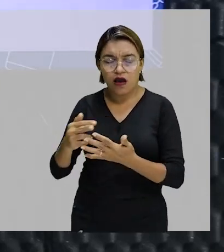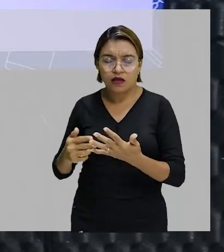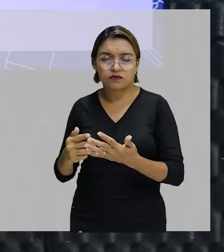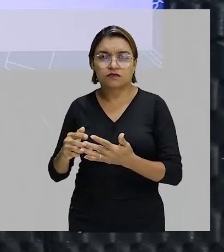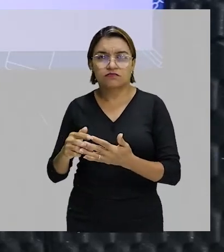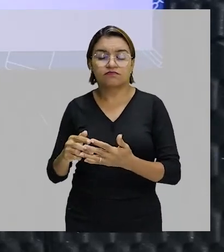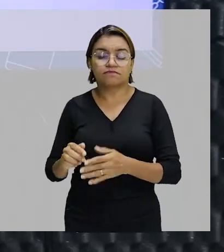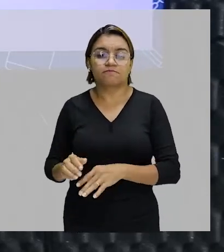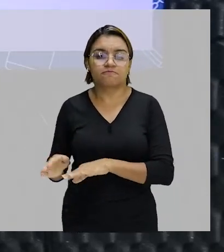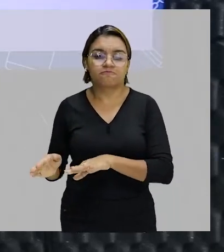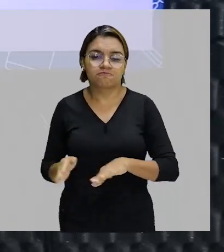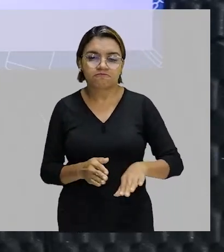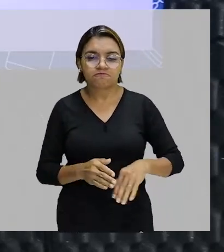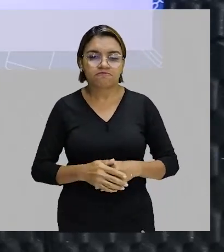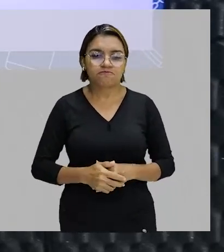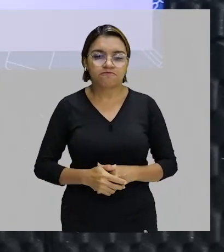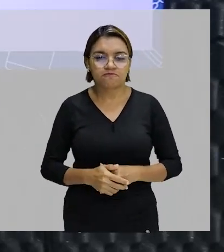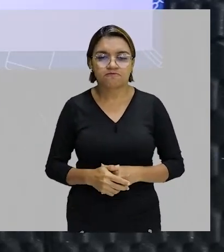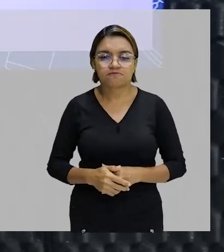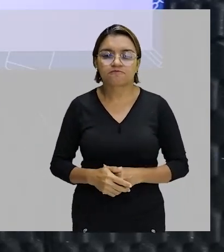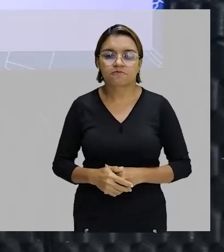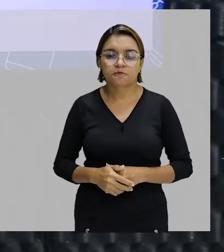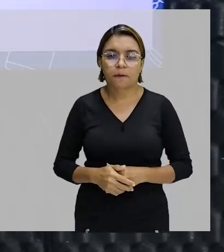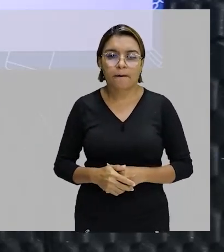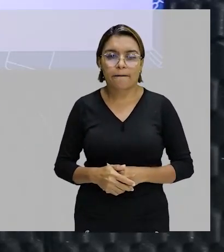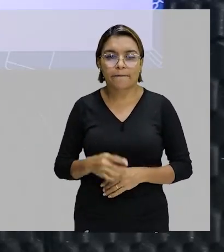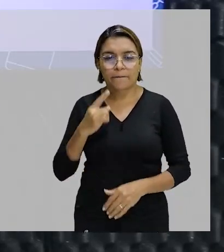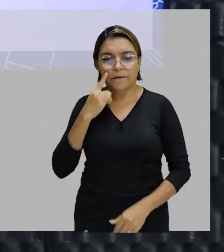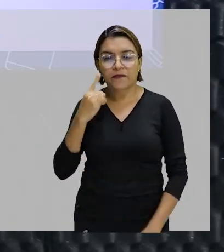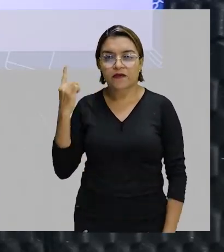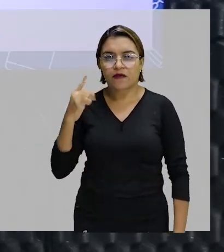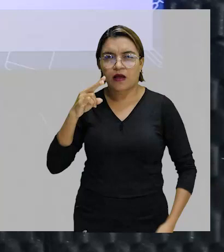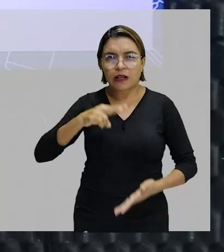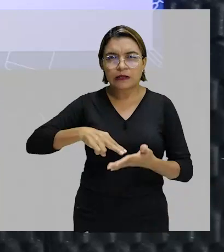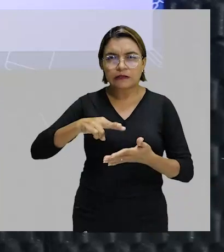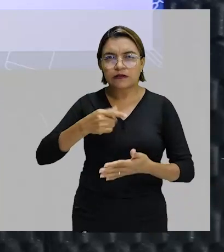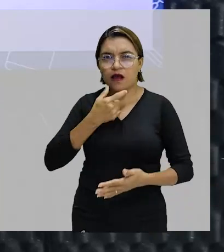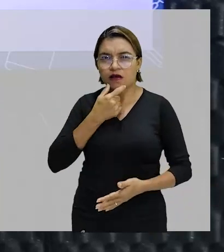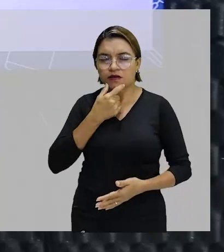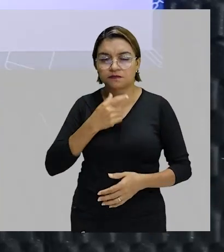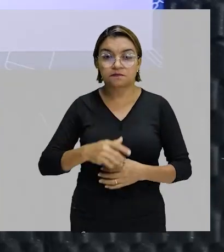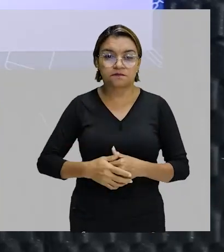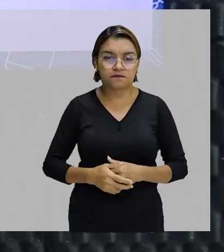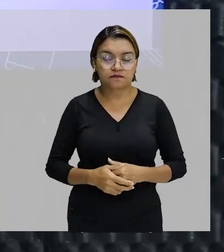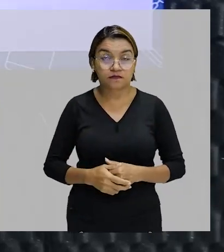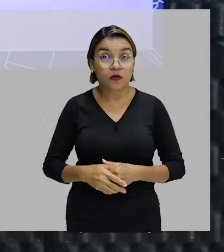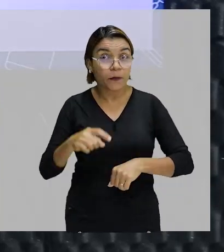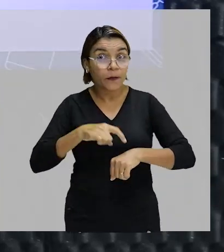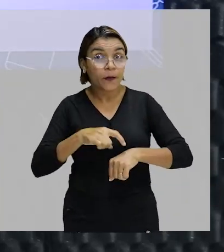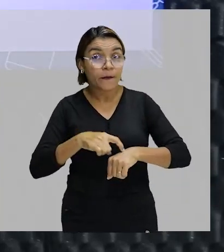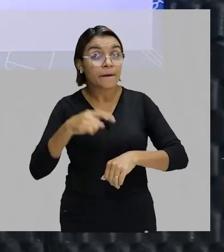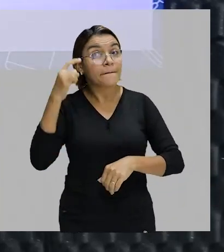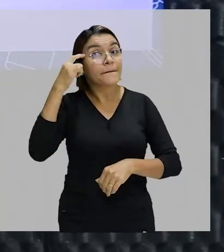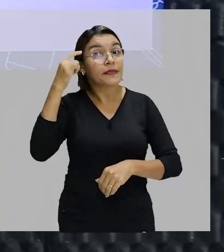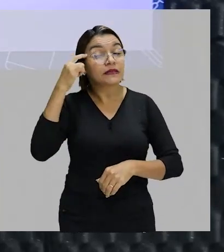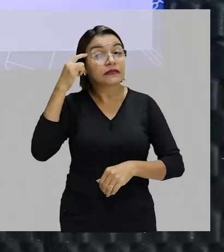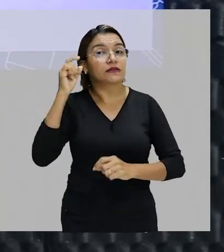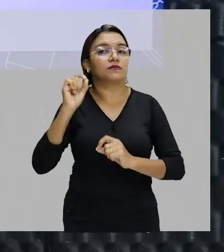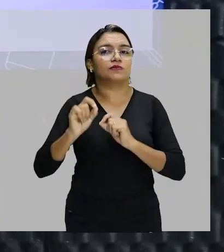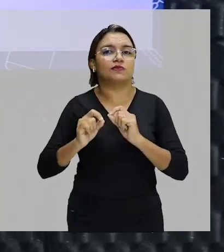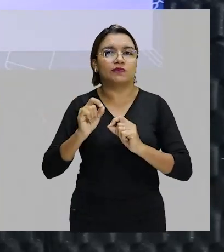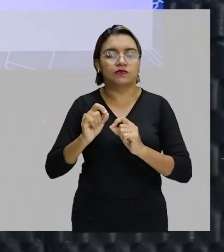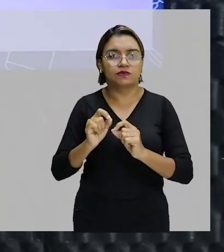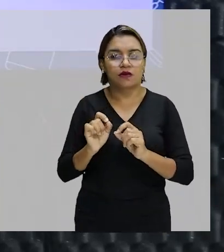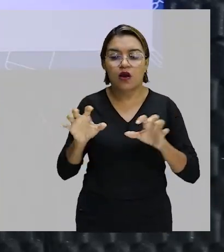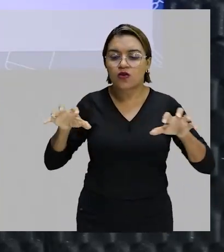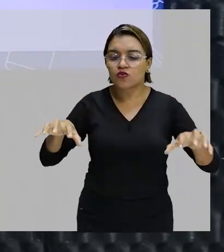Tá? They are both key parts of English language. Então, quando nós pensamos nas duas